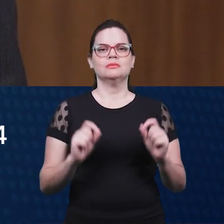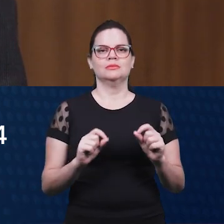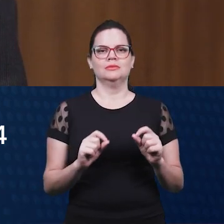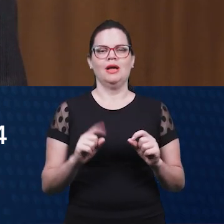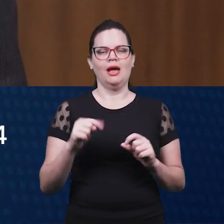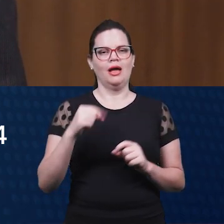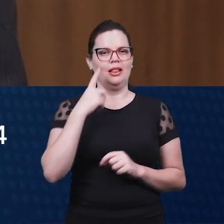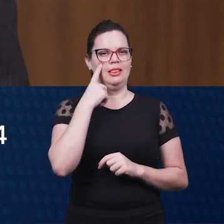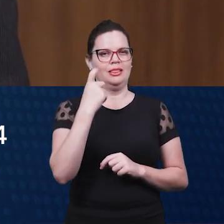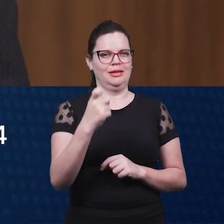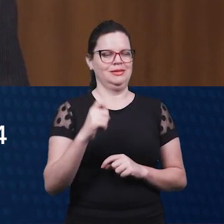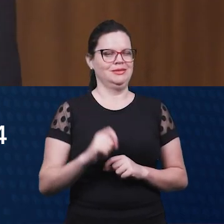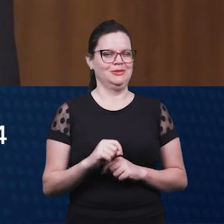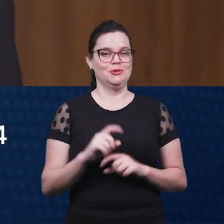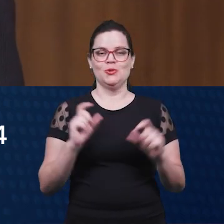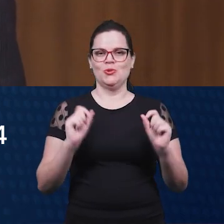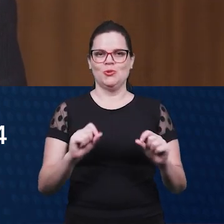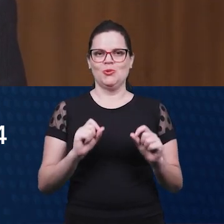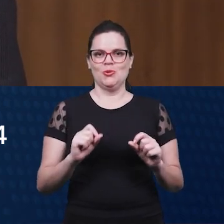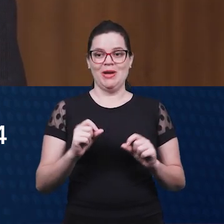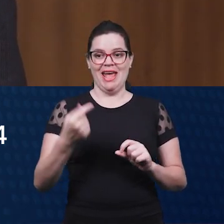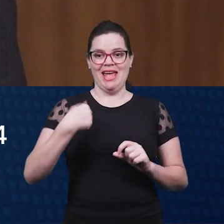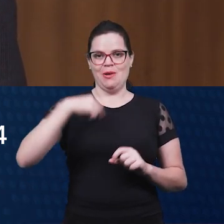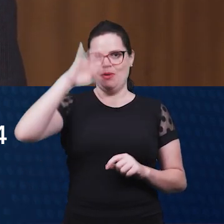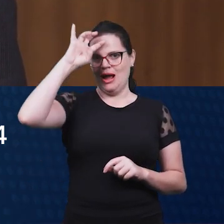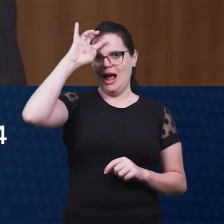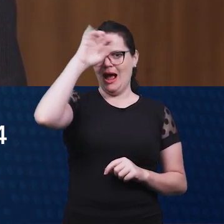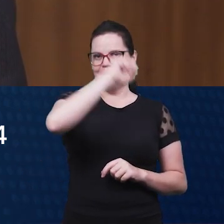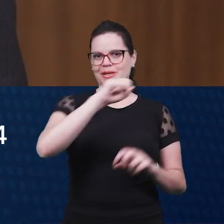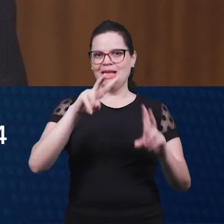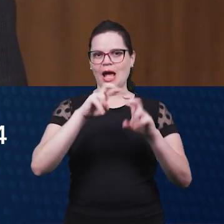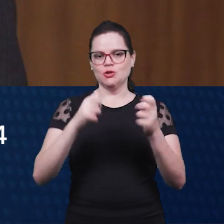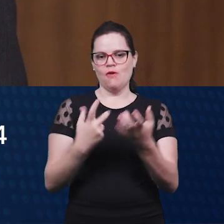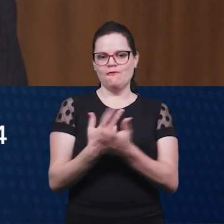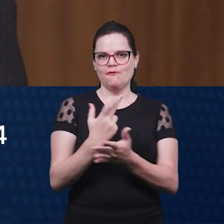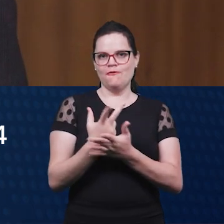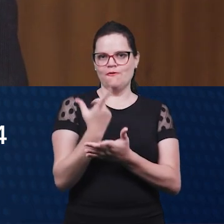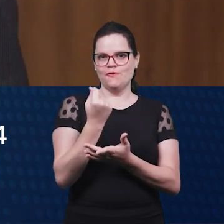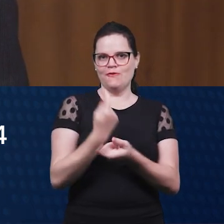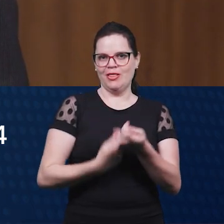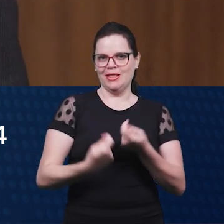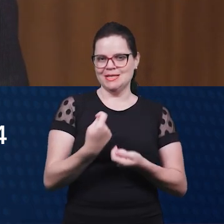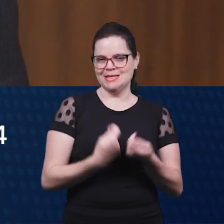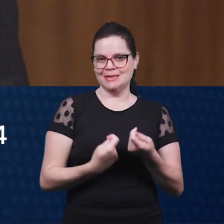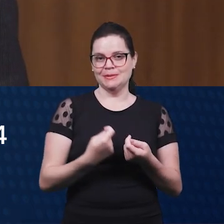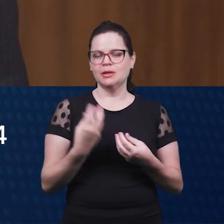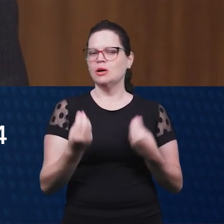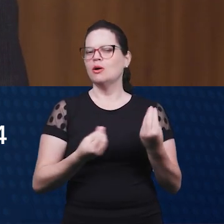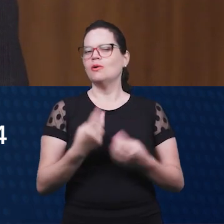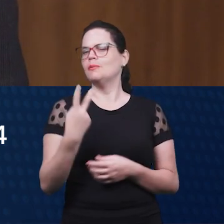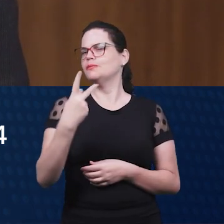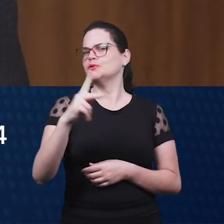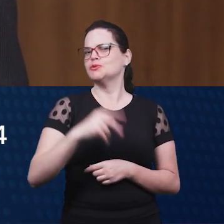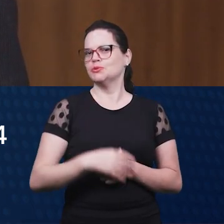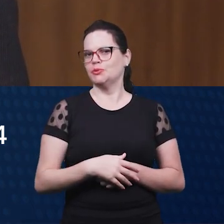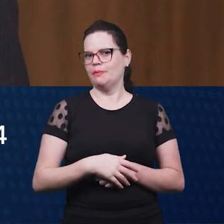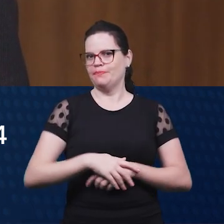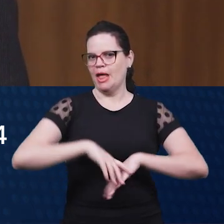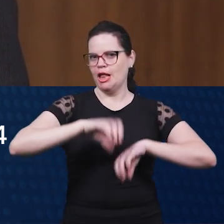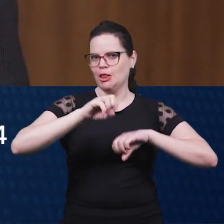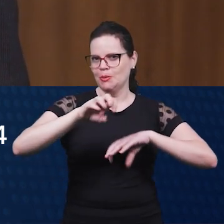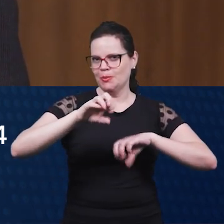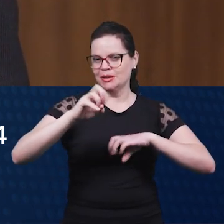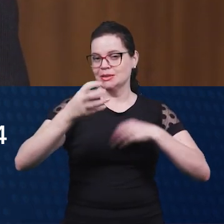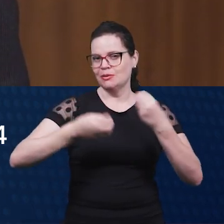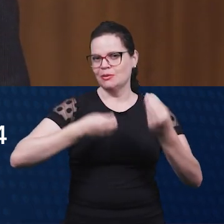muito sugestivo: educação financeira. Qual é a sua educação financeira? Então, nós estamos hoje